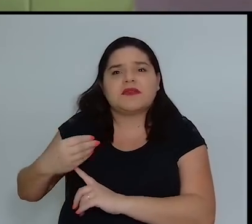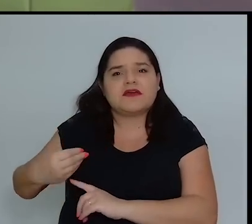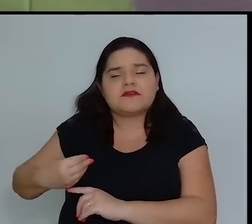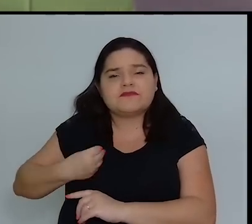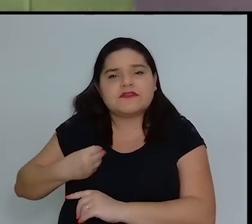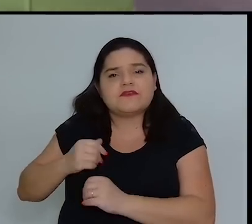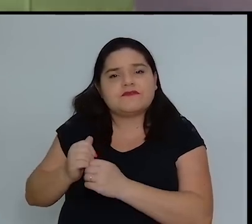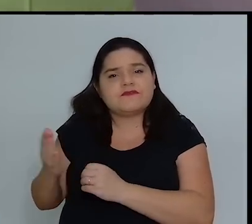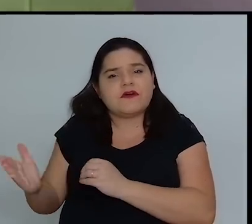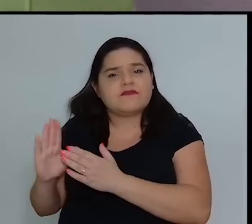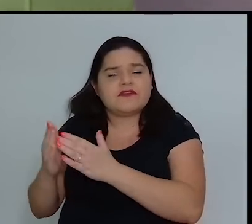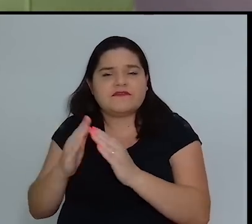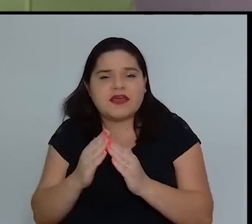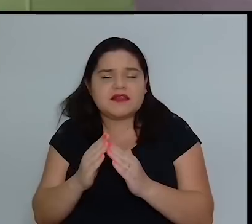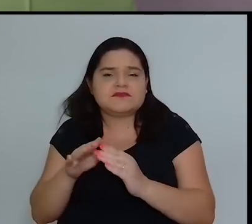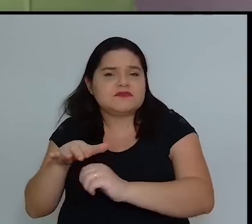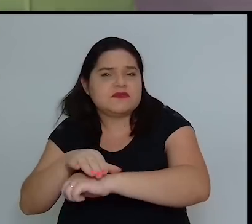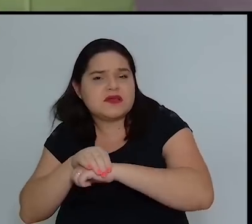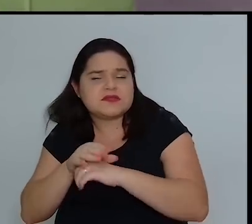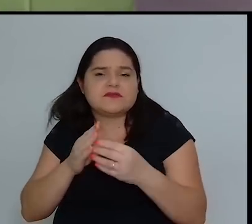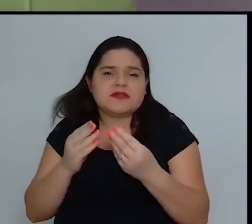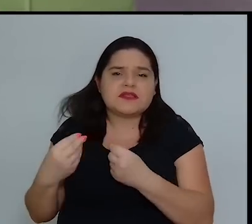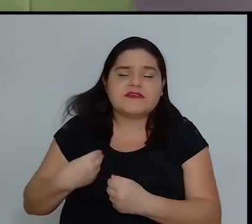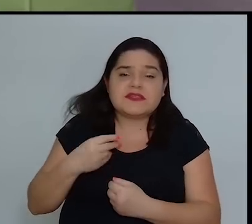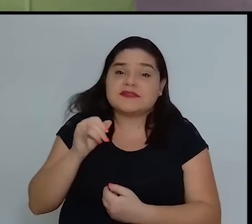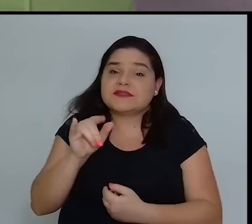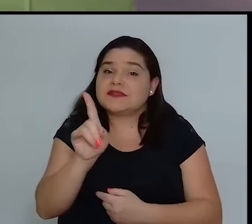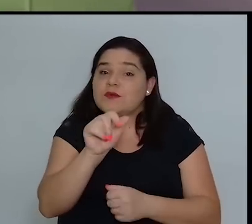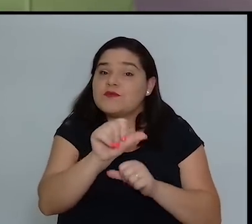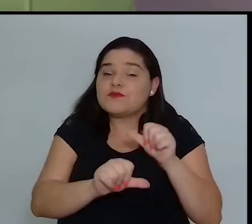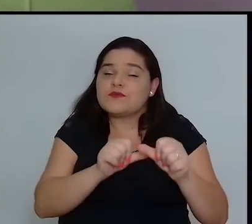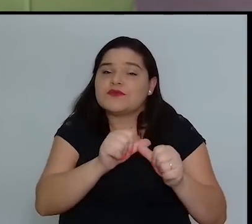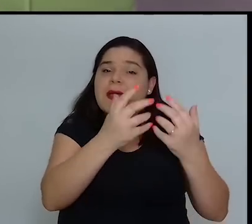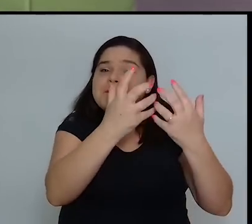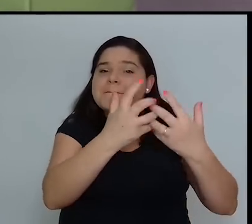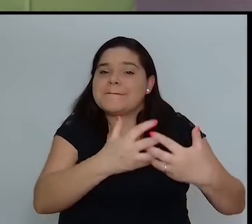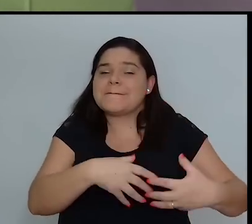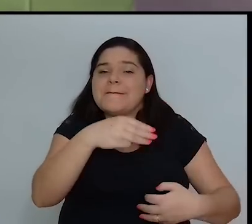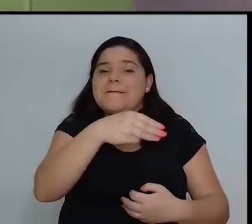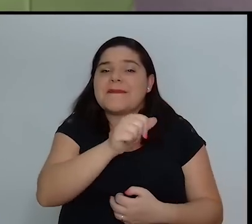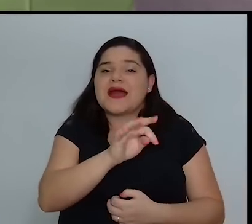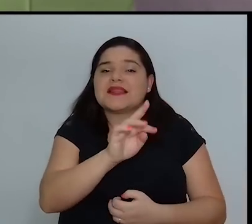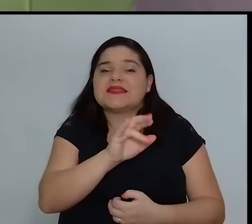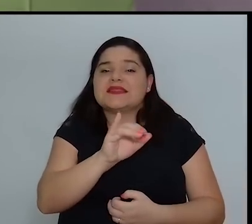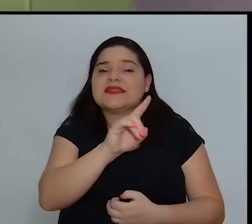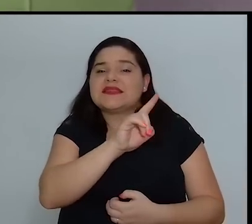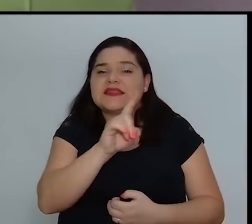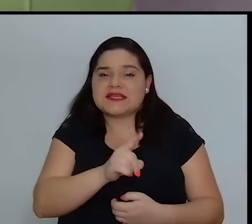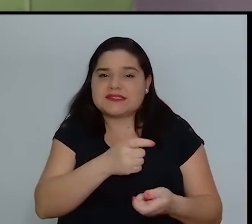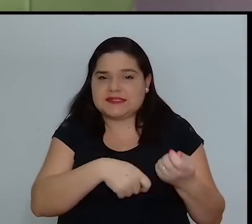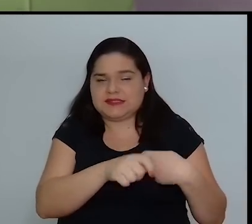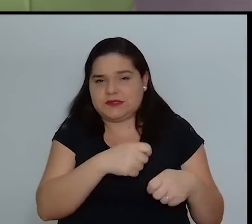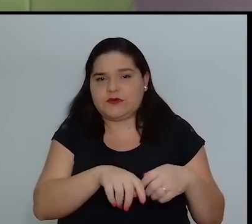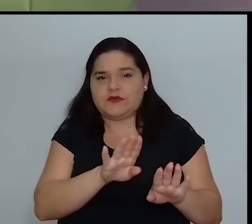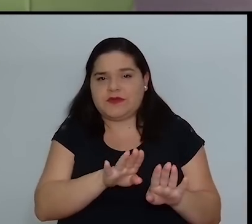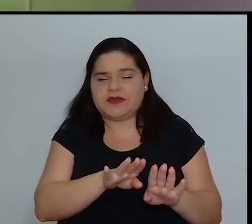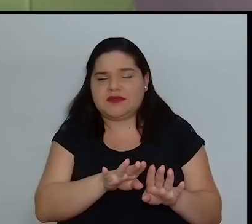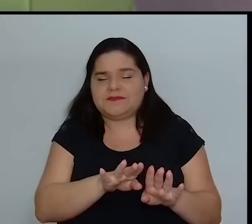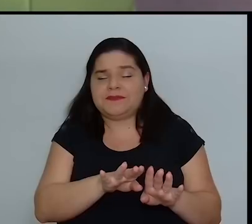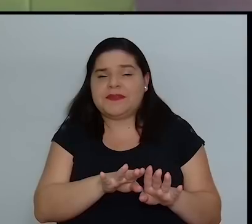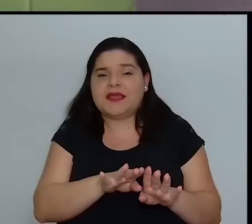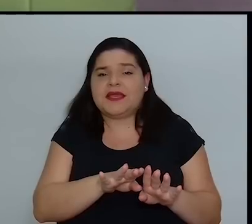qualidade de vida sem que você mude essa matriz econômica e isso a geração de renda por que que historicamente parte